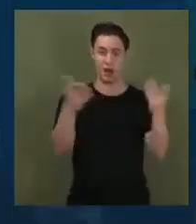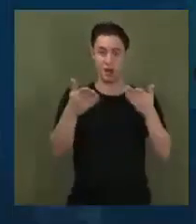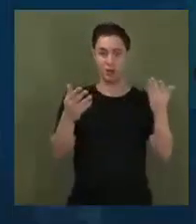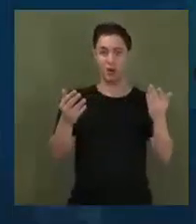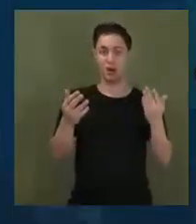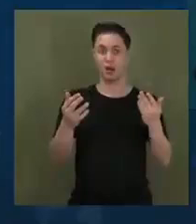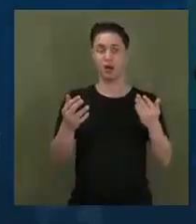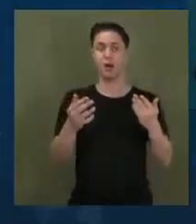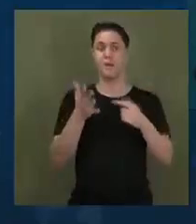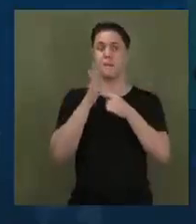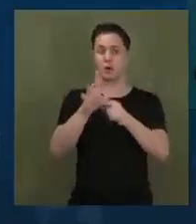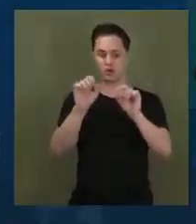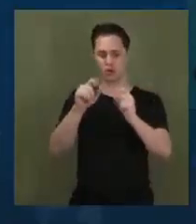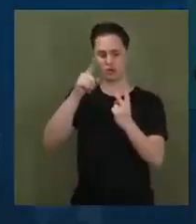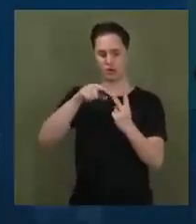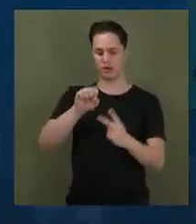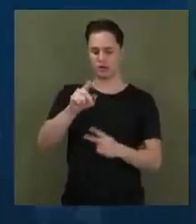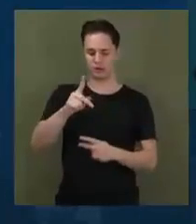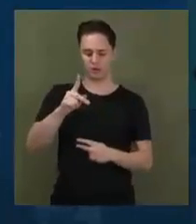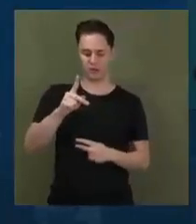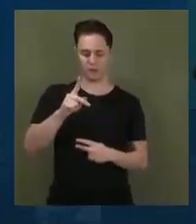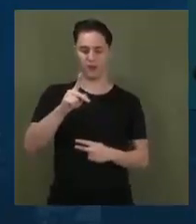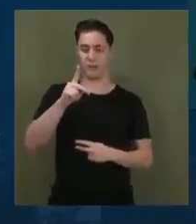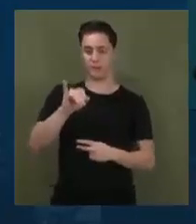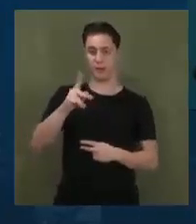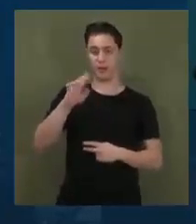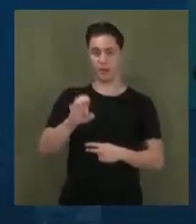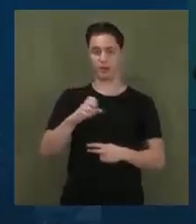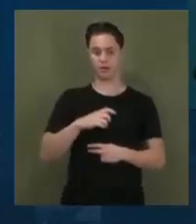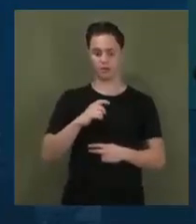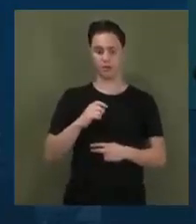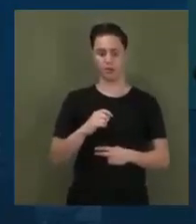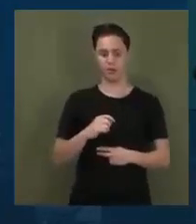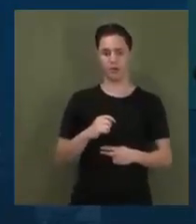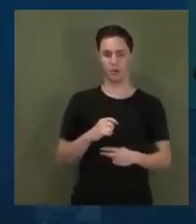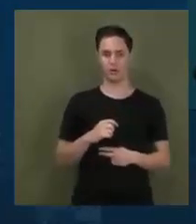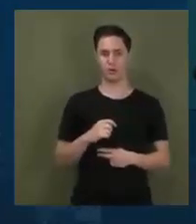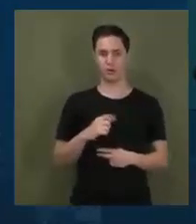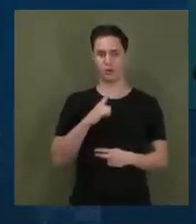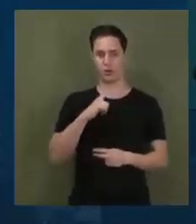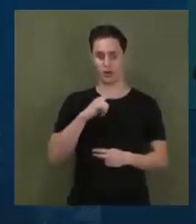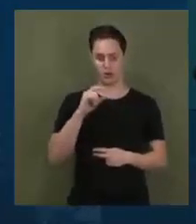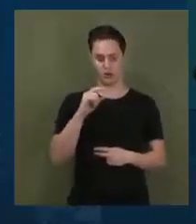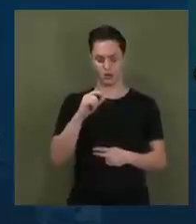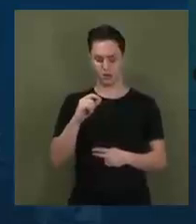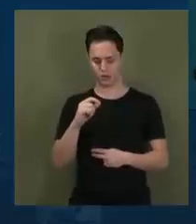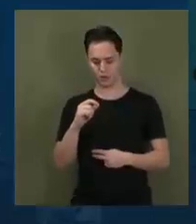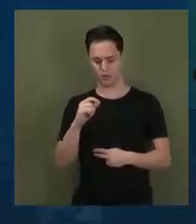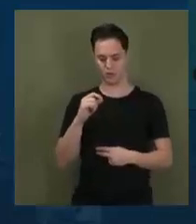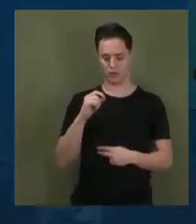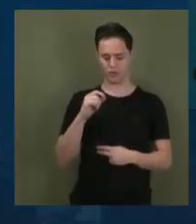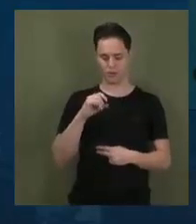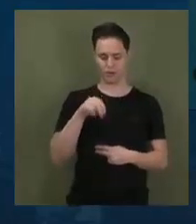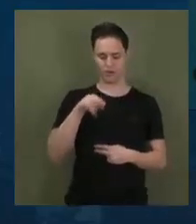expressão da proteína spike em alguns órgãos, principalmente no baço, uma síndrome hiperinflamatória, caso